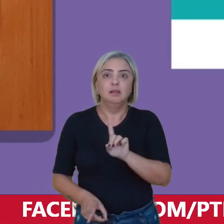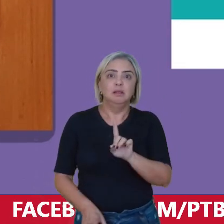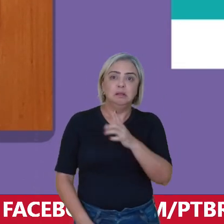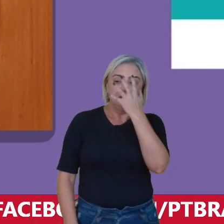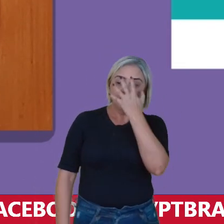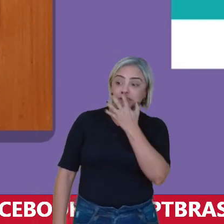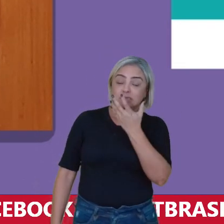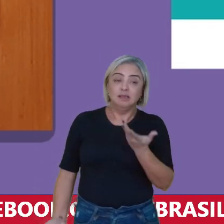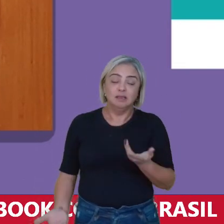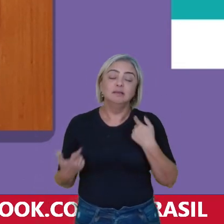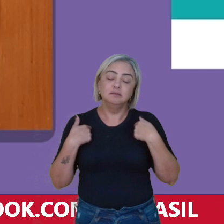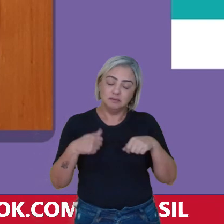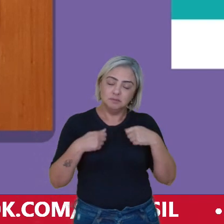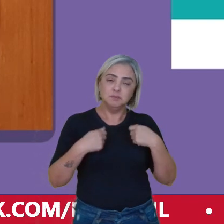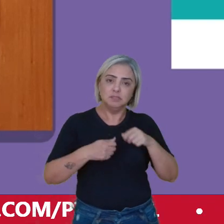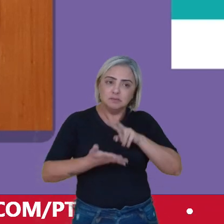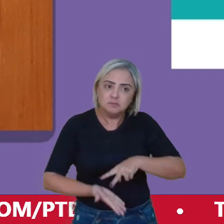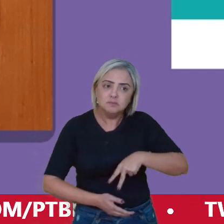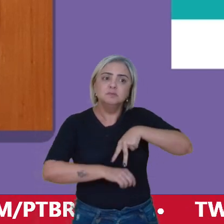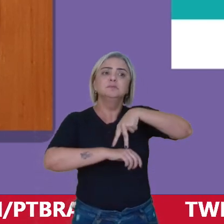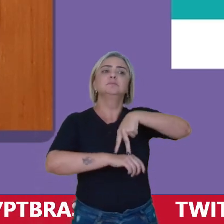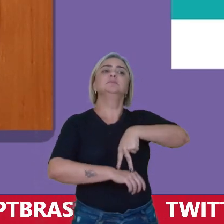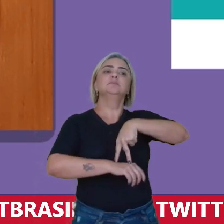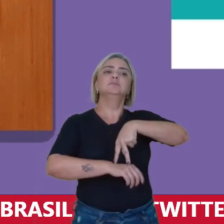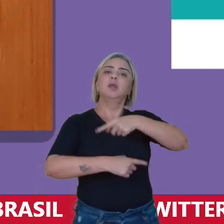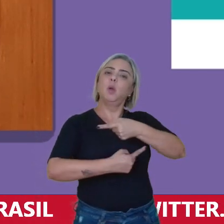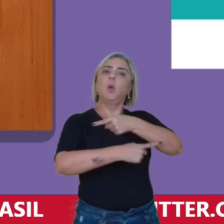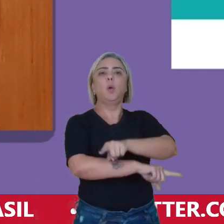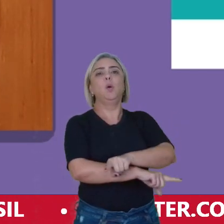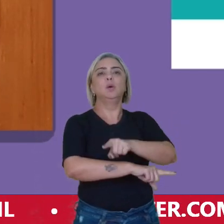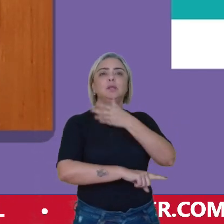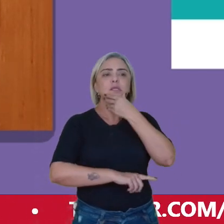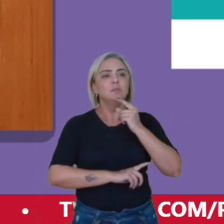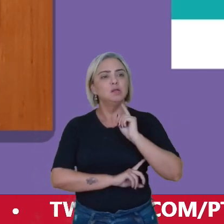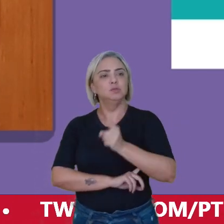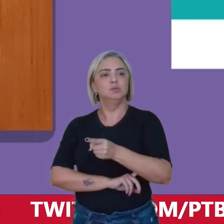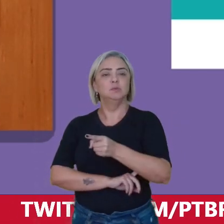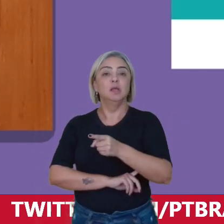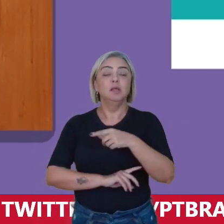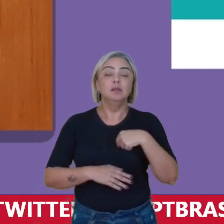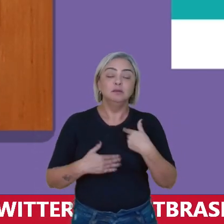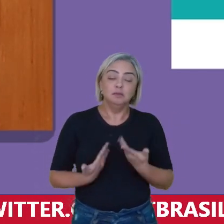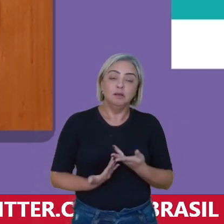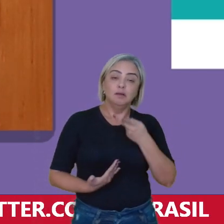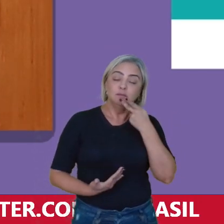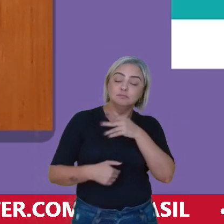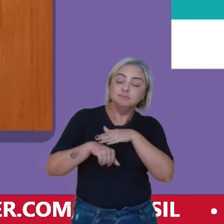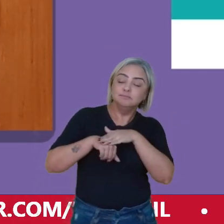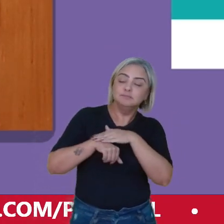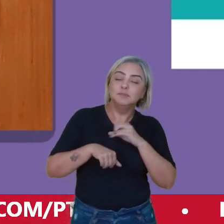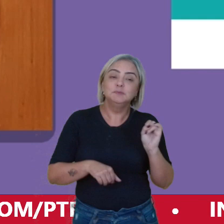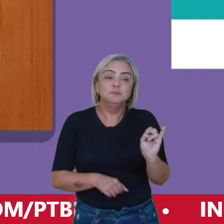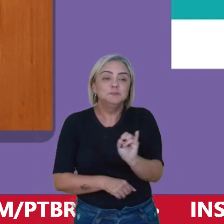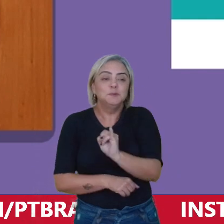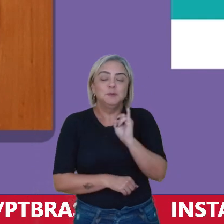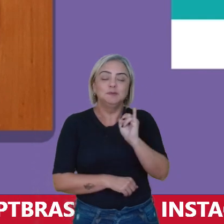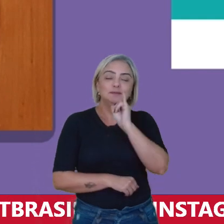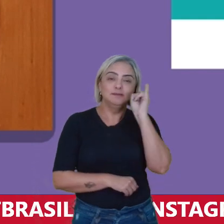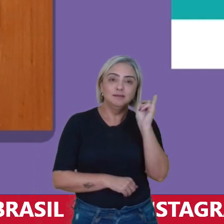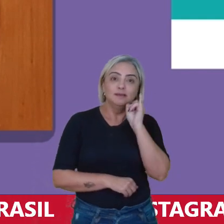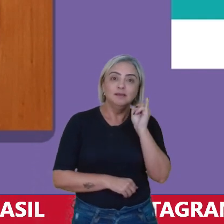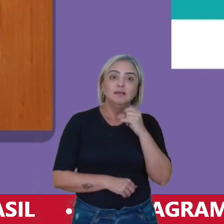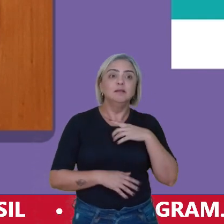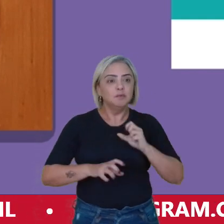a sério, e a gente precisa se levantar contra isso. Então é um momento muito precioso para a gente falar com o povo, né? Um momento muito precioso para a gente